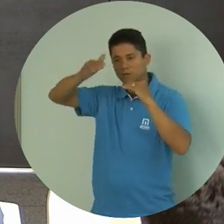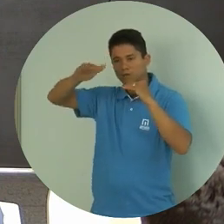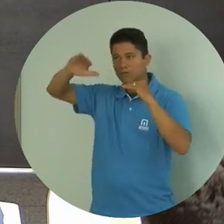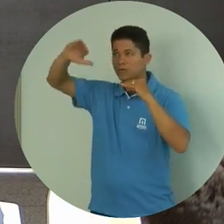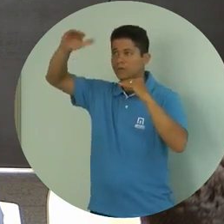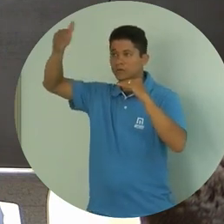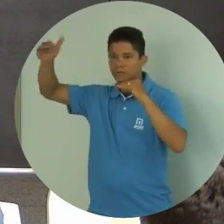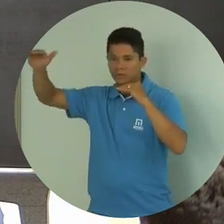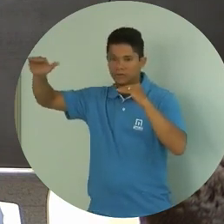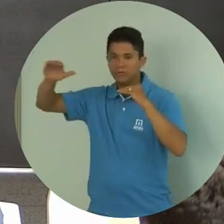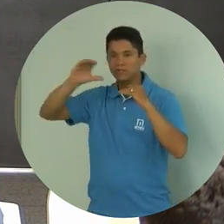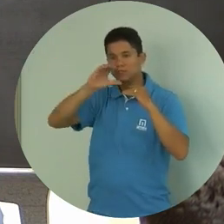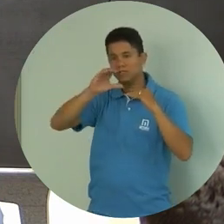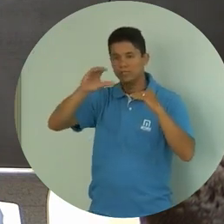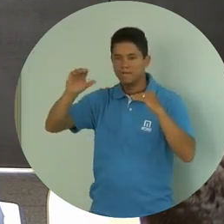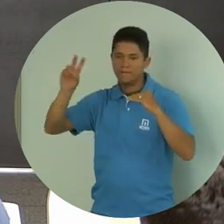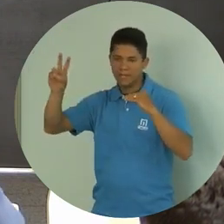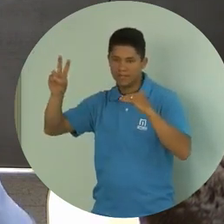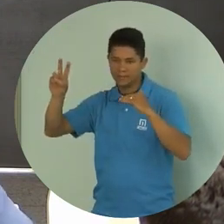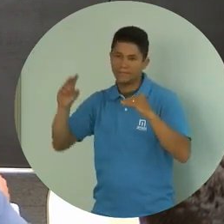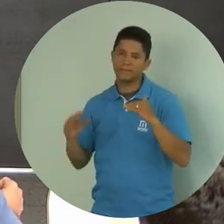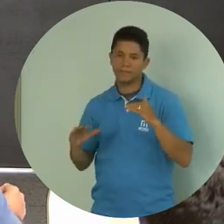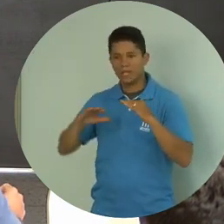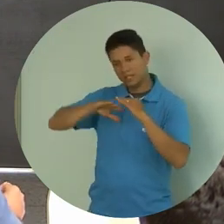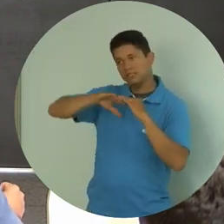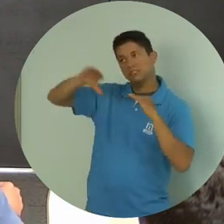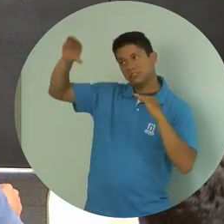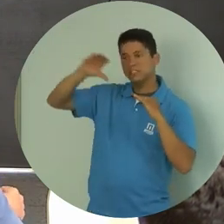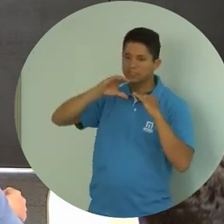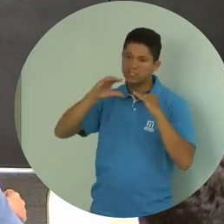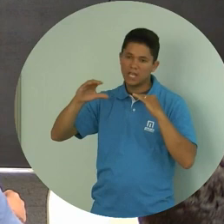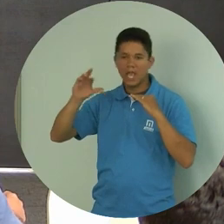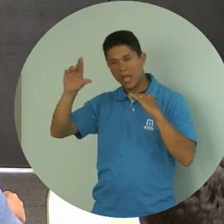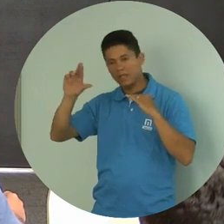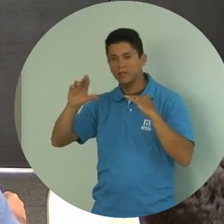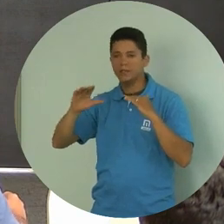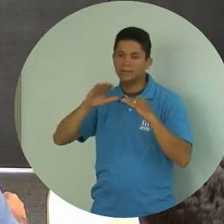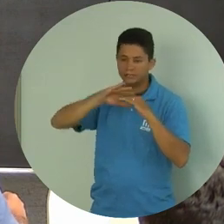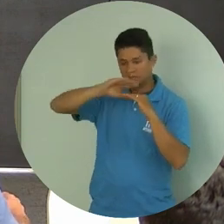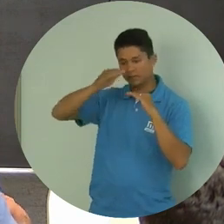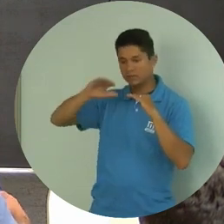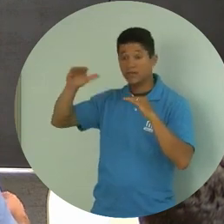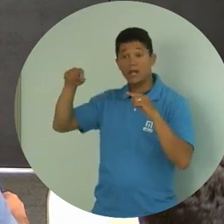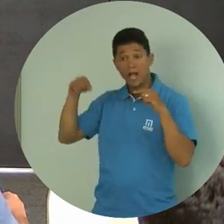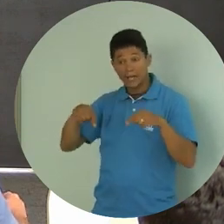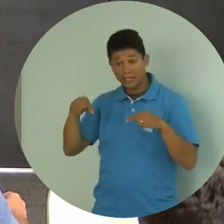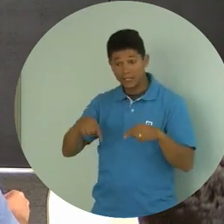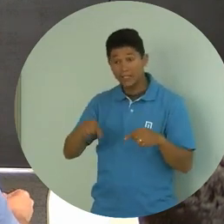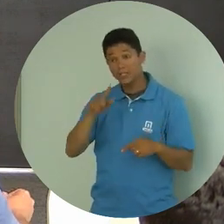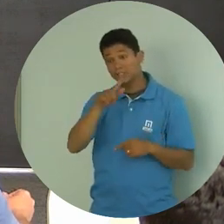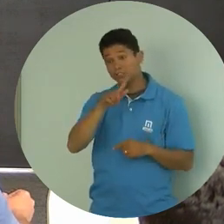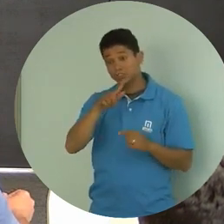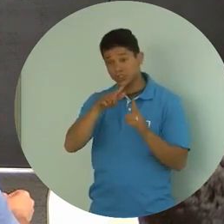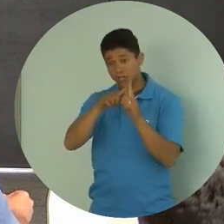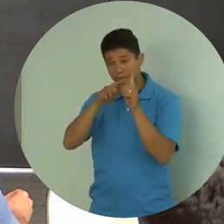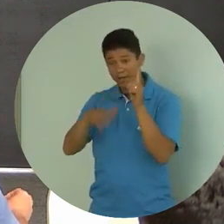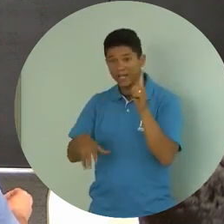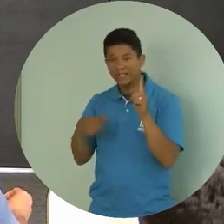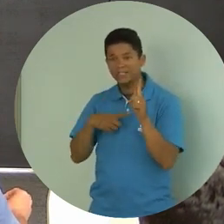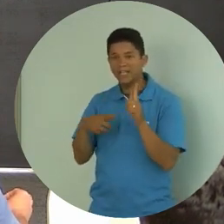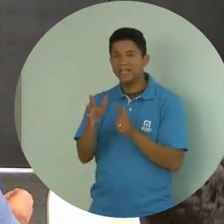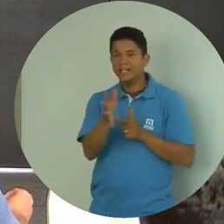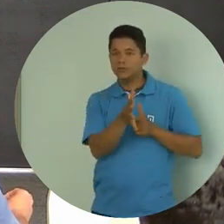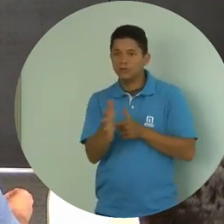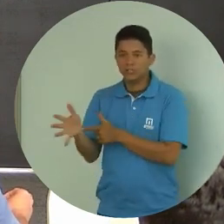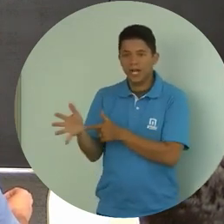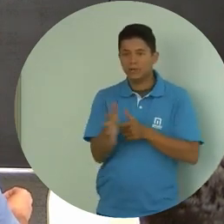é em CCV. E aí aqui na Gemaia nós temos equipamentos de hidrojato com pressões acima